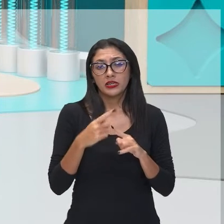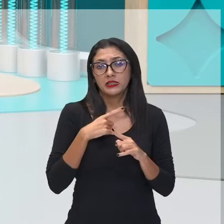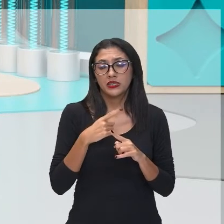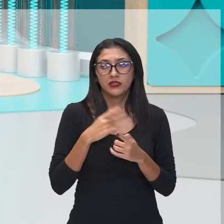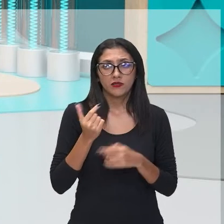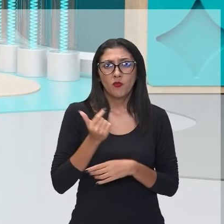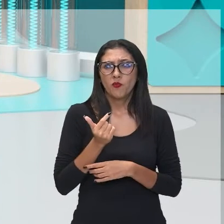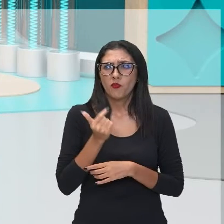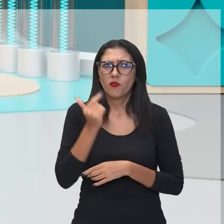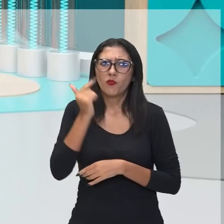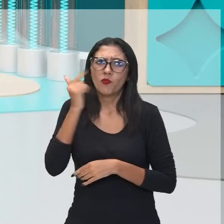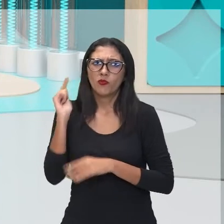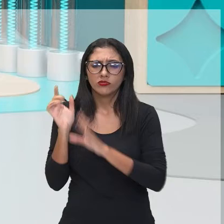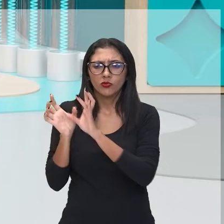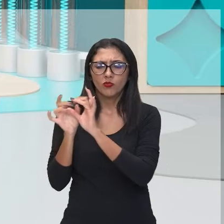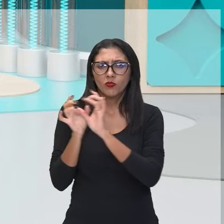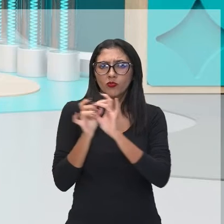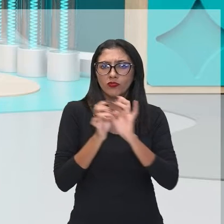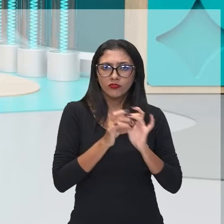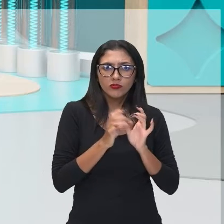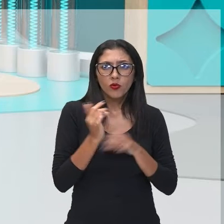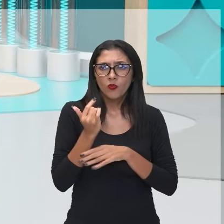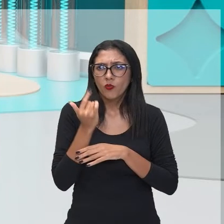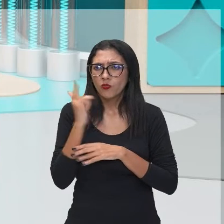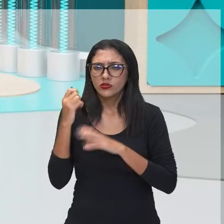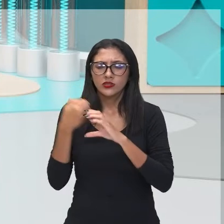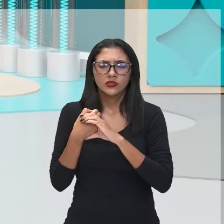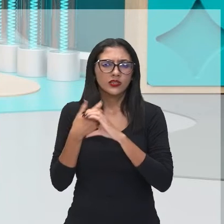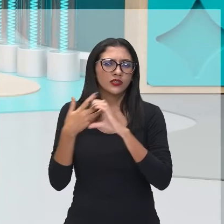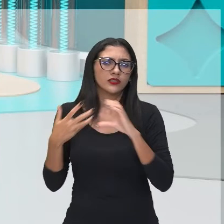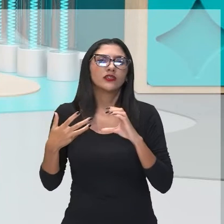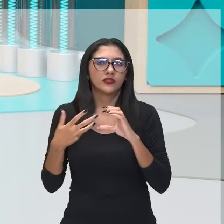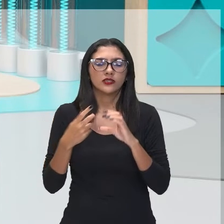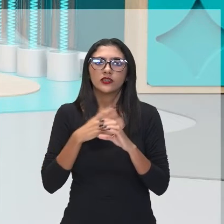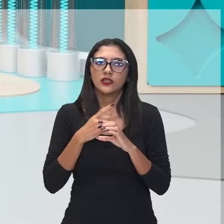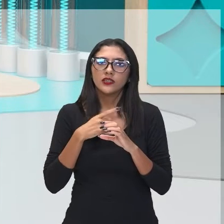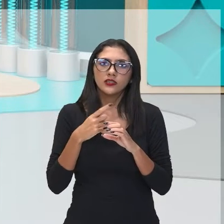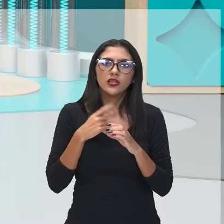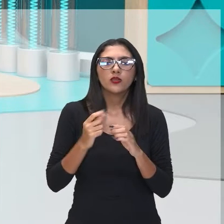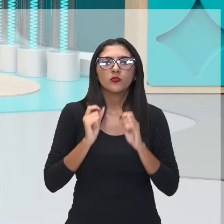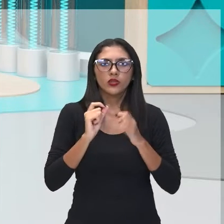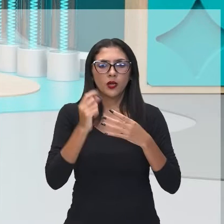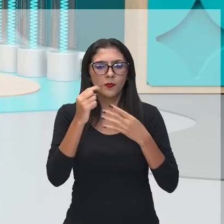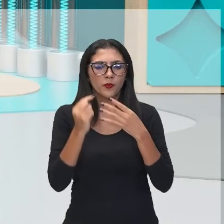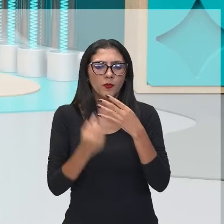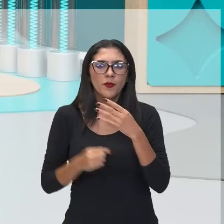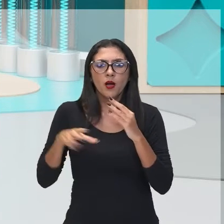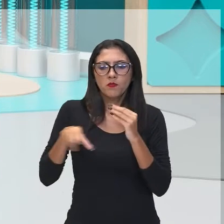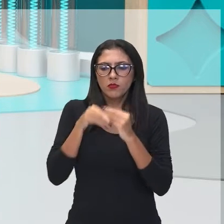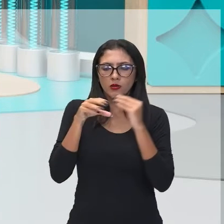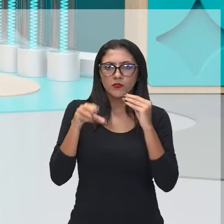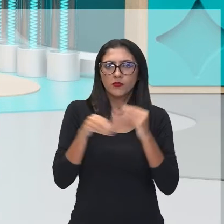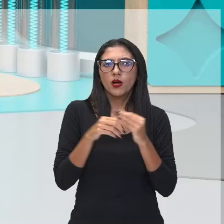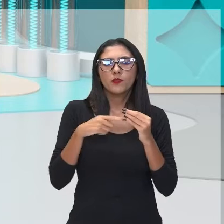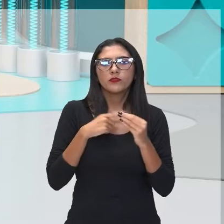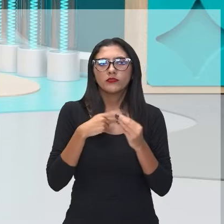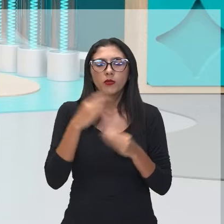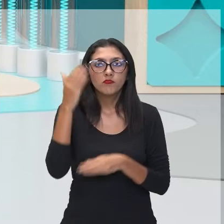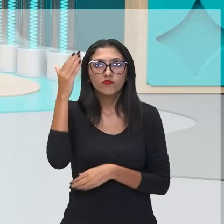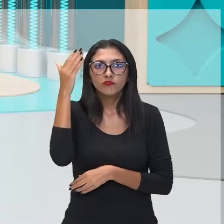questões que estavam presentes lá no nosso texto e que ele utiliza como argumento para defender esse ponto de